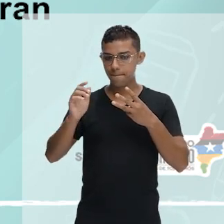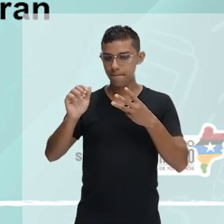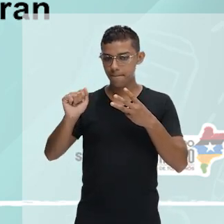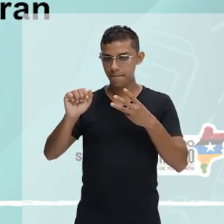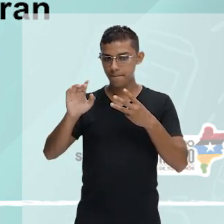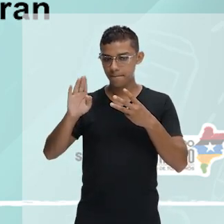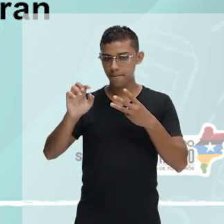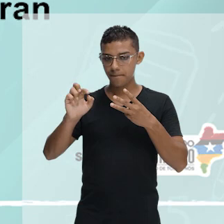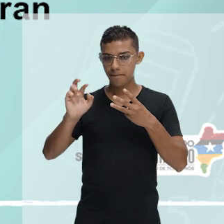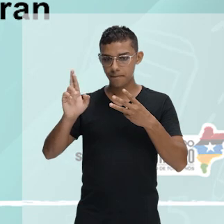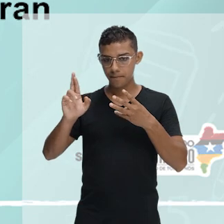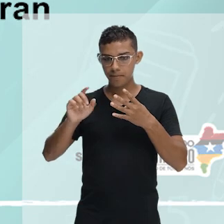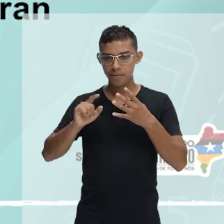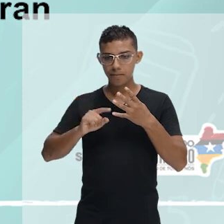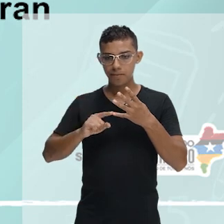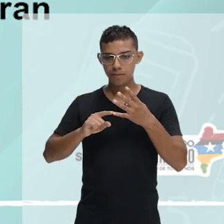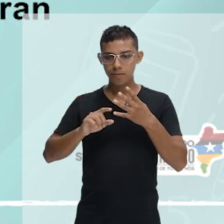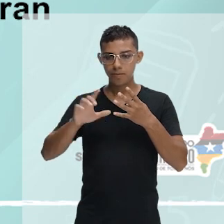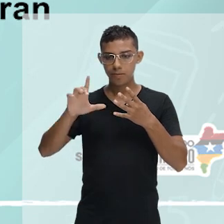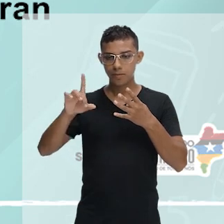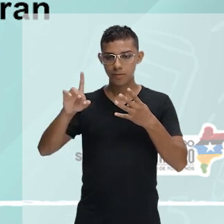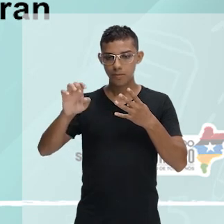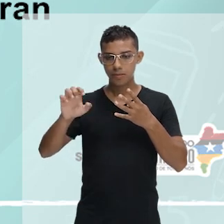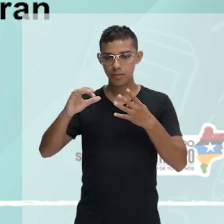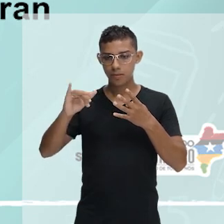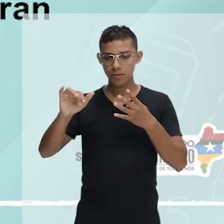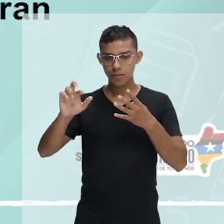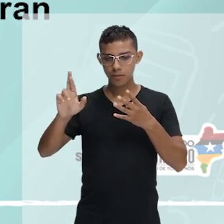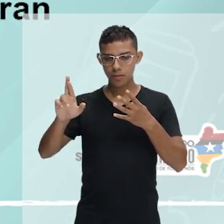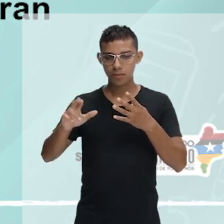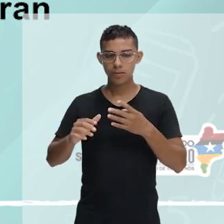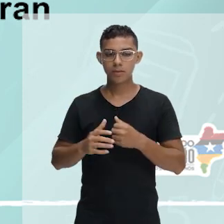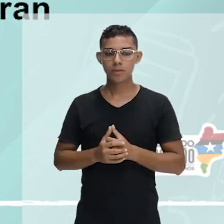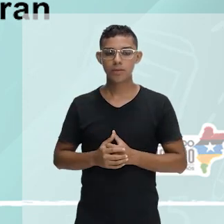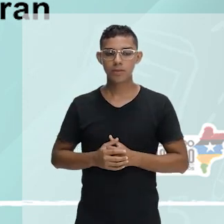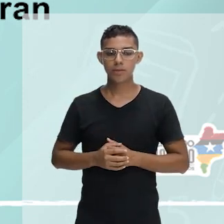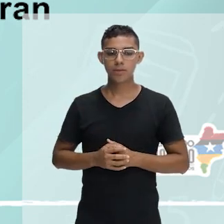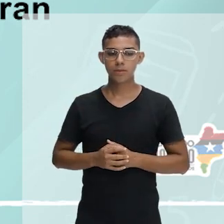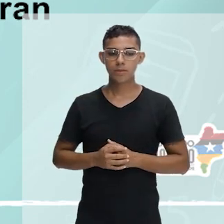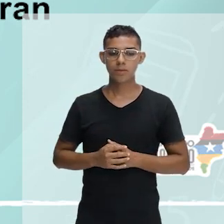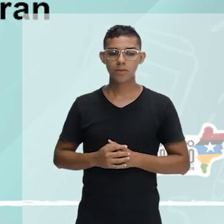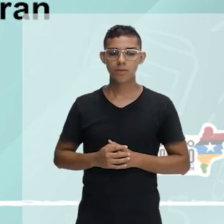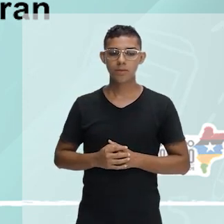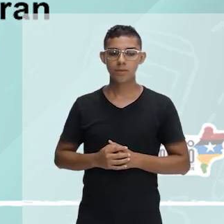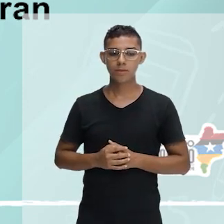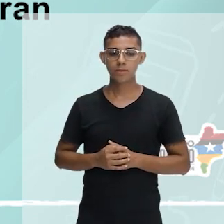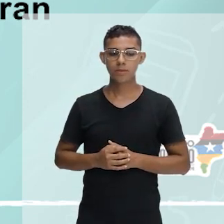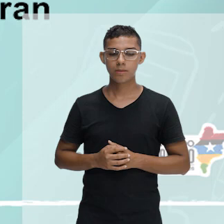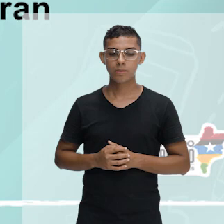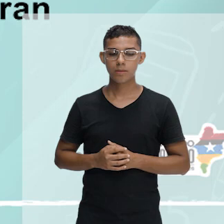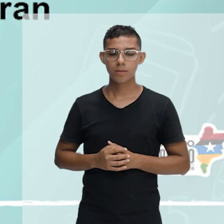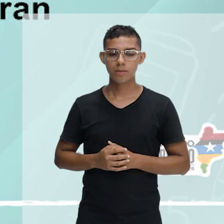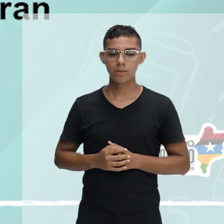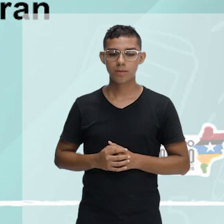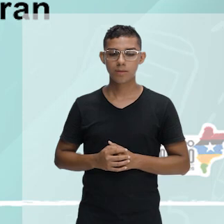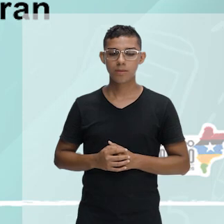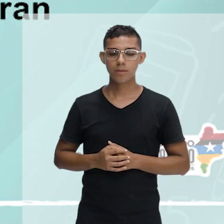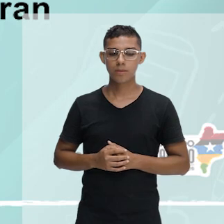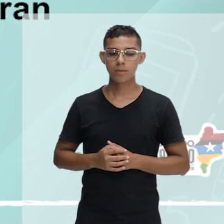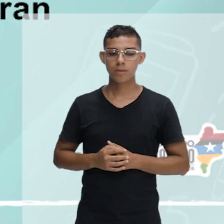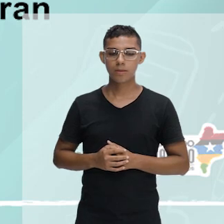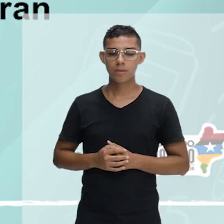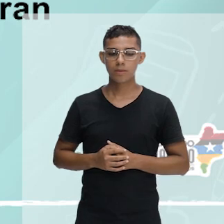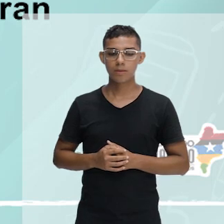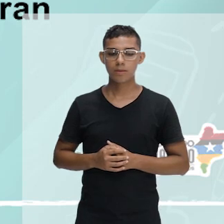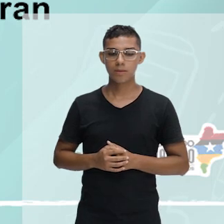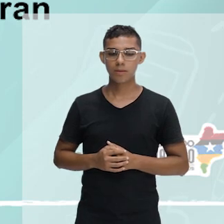vou conjugar o verbo dar, porque é a primeira terminação, eu já fiz em outros slides. Então, vamos ver em segunda e terceira